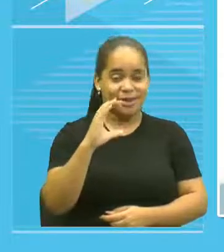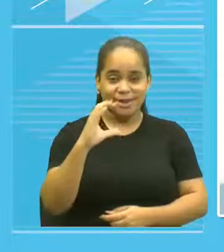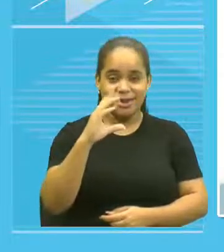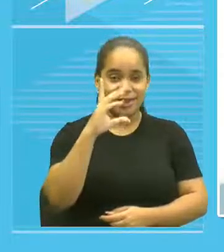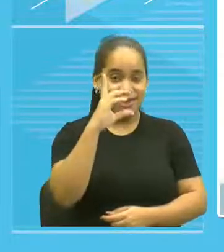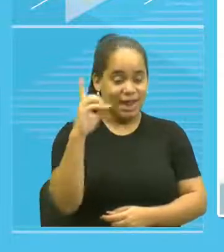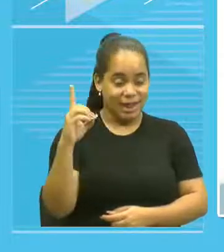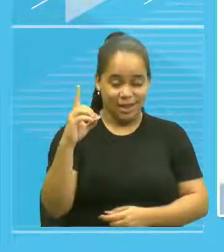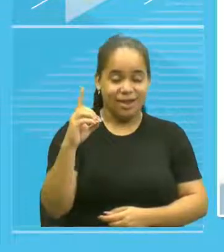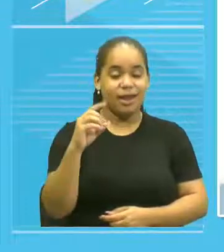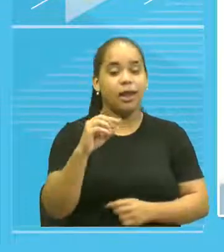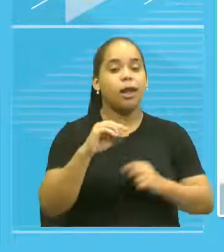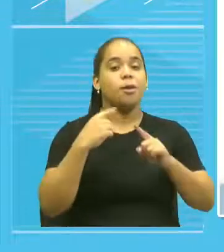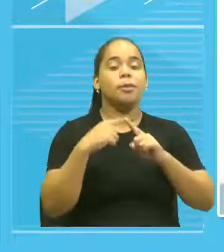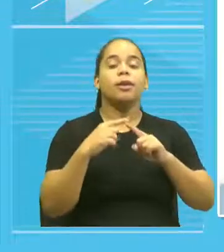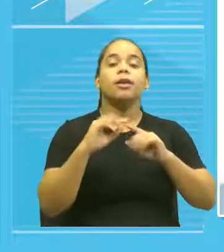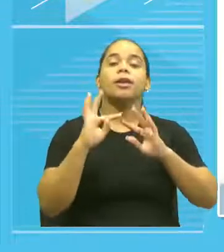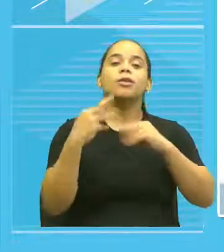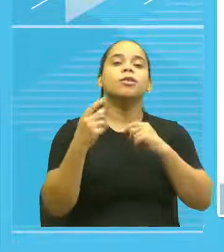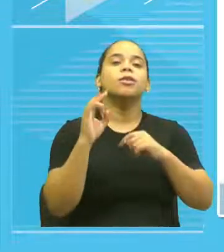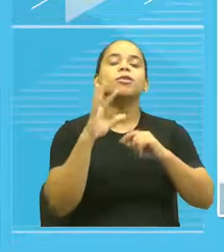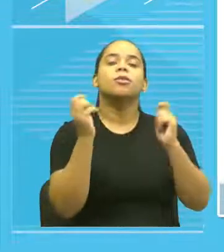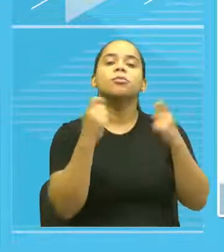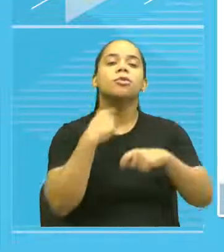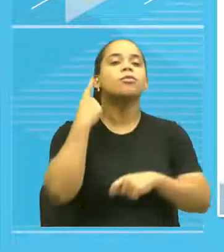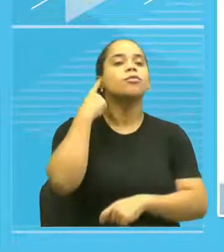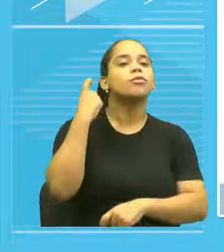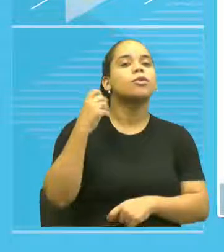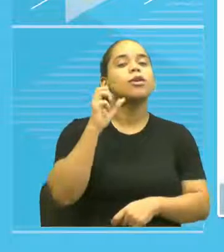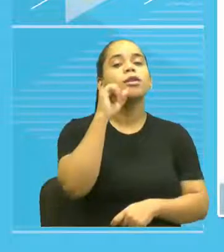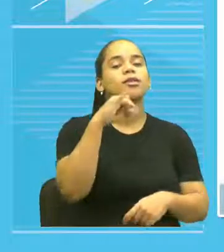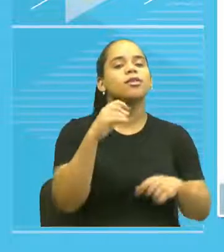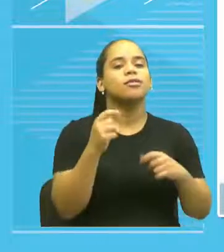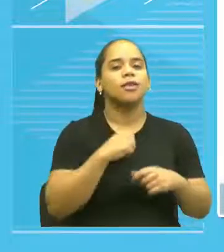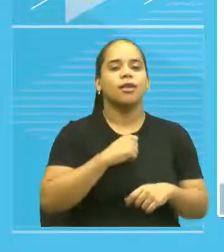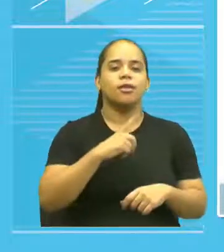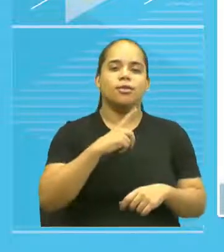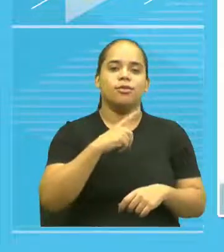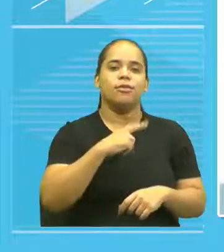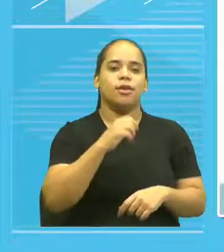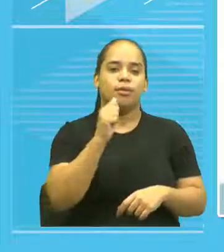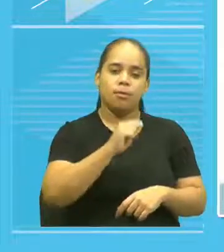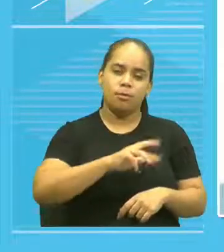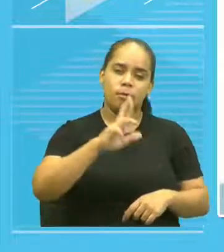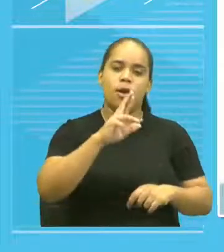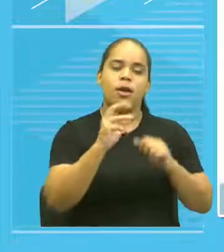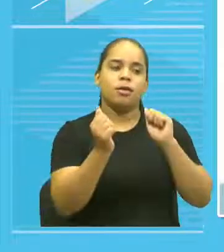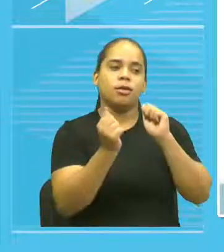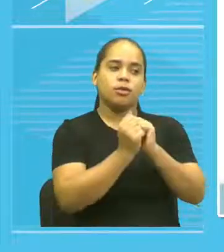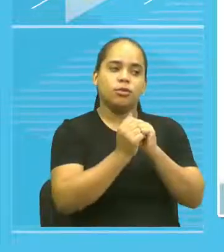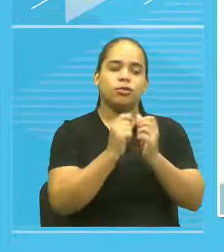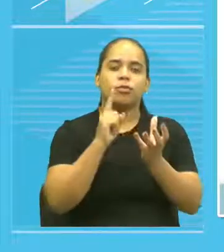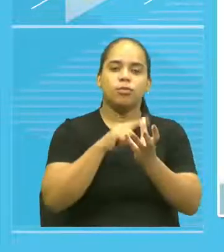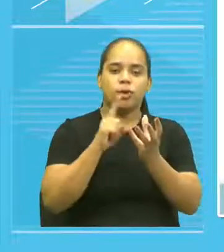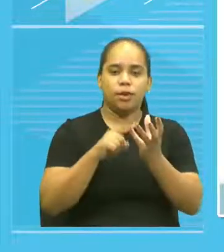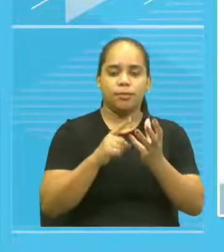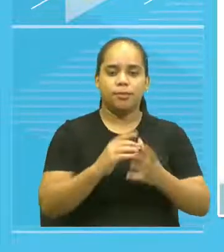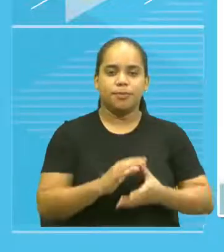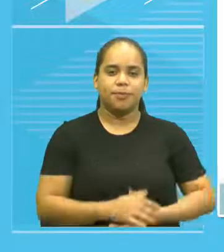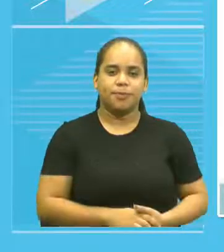porque todas elas só vão suar com a presença de uma de uma de uma corrente de ar O que é provocado somente pelas